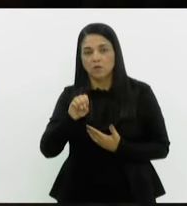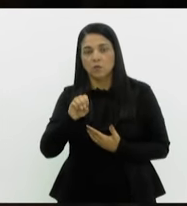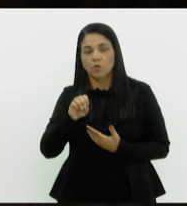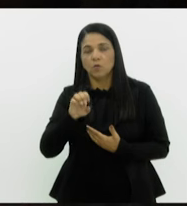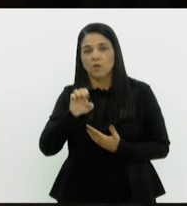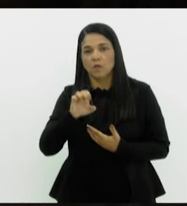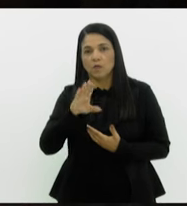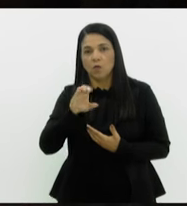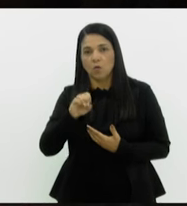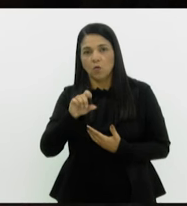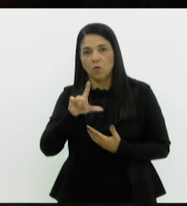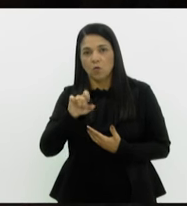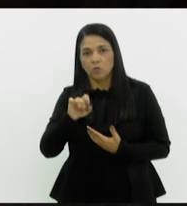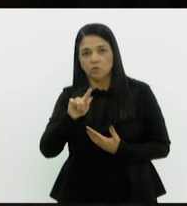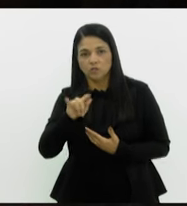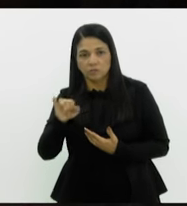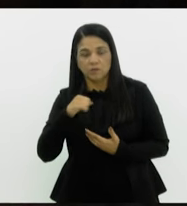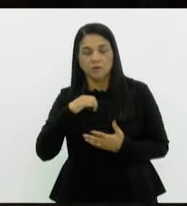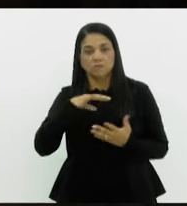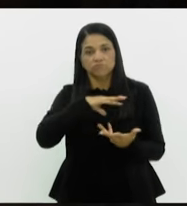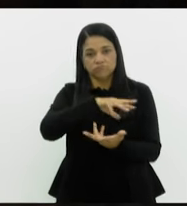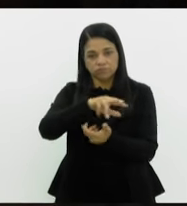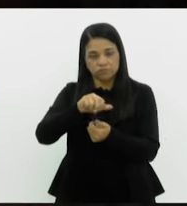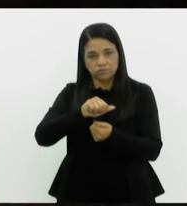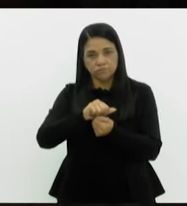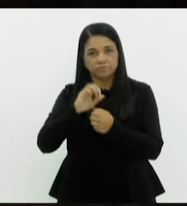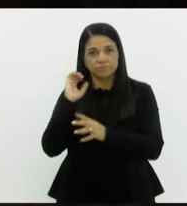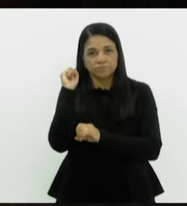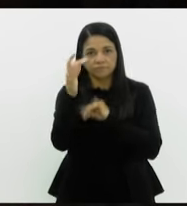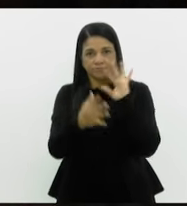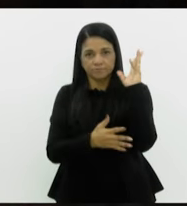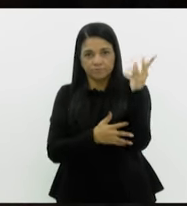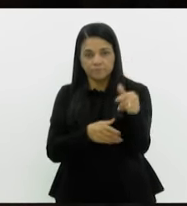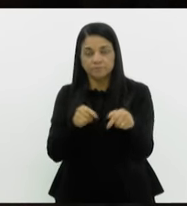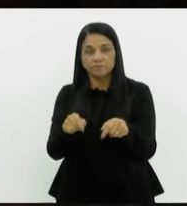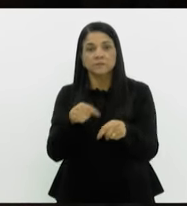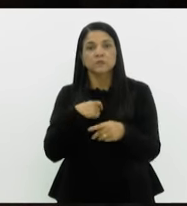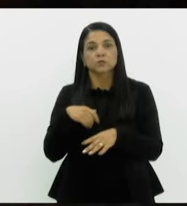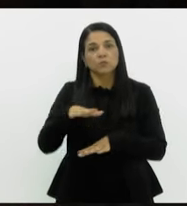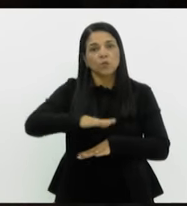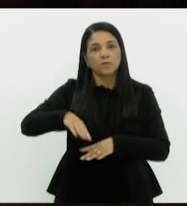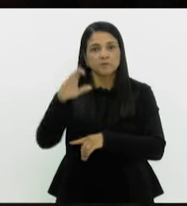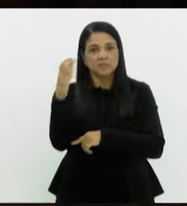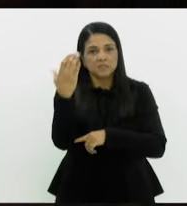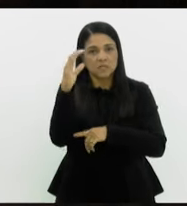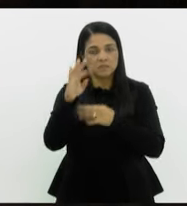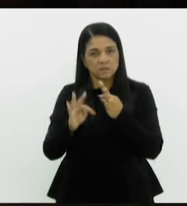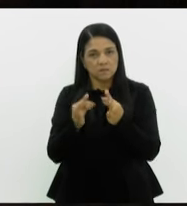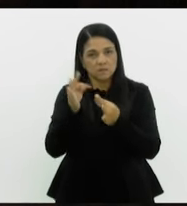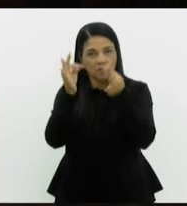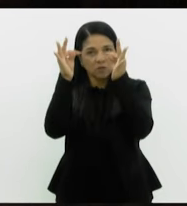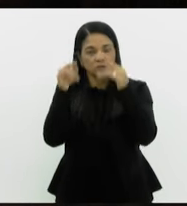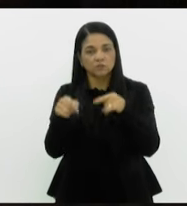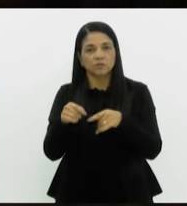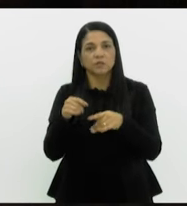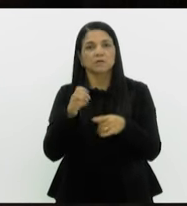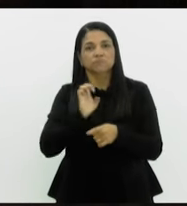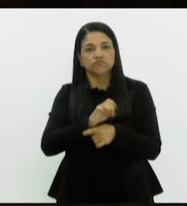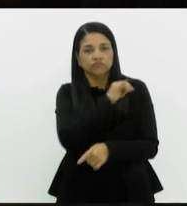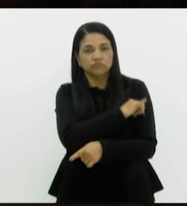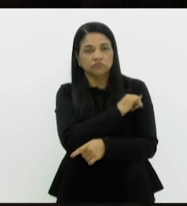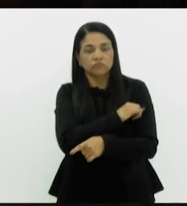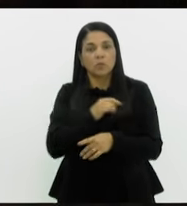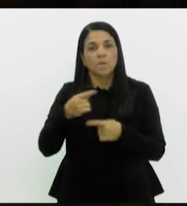Agroecologia e Meio Ambiente no âmbito da Secretaria de Ciência e Tecnologia do Estado do Rio de Janeiro, no município de